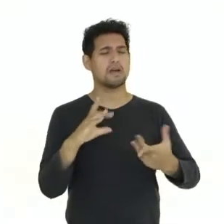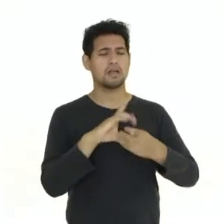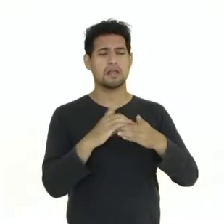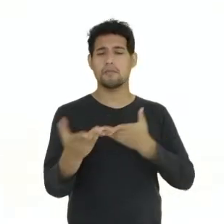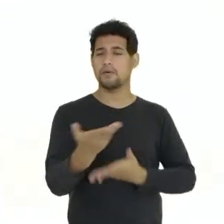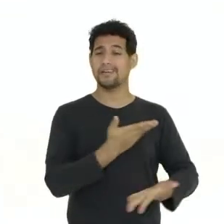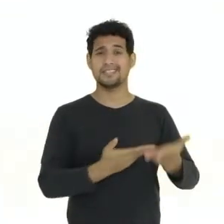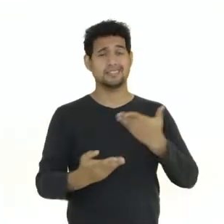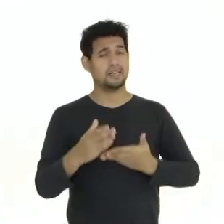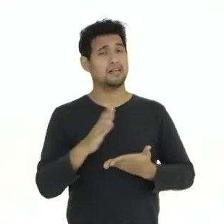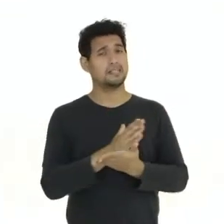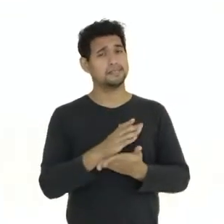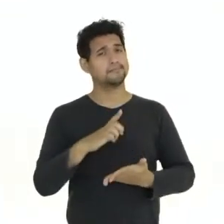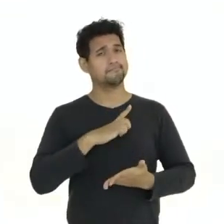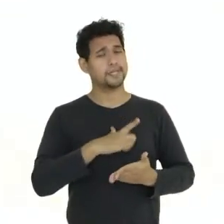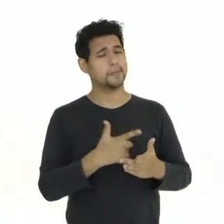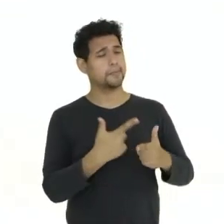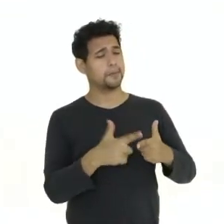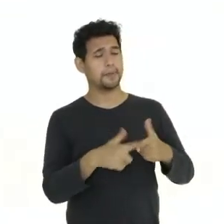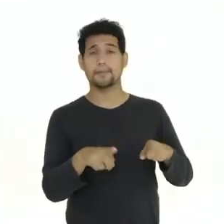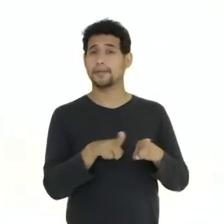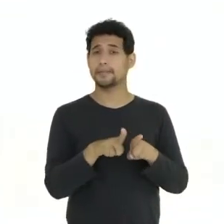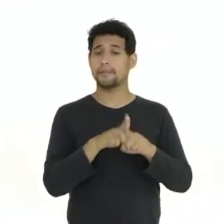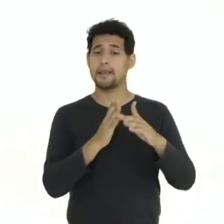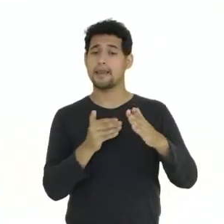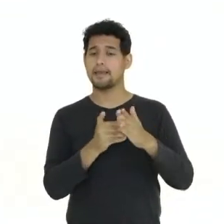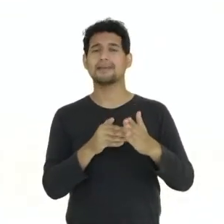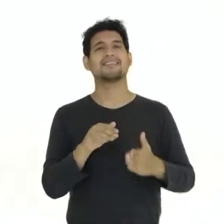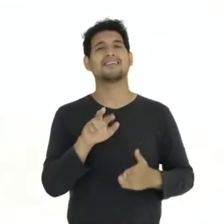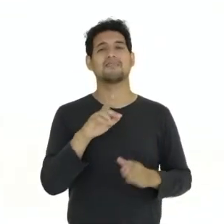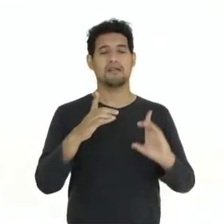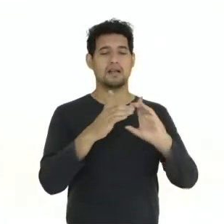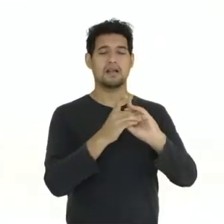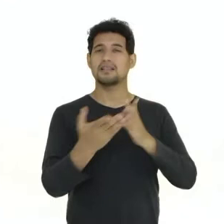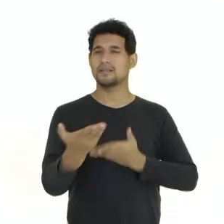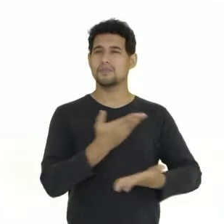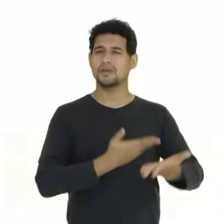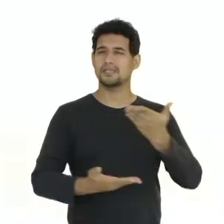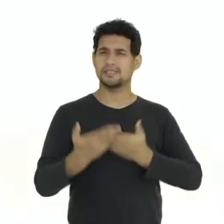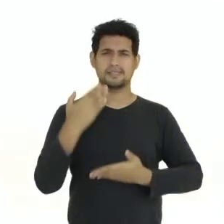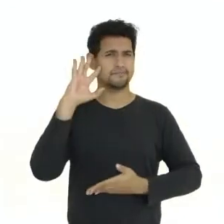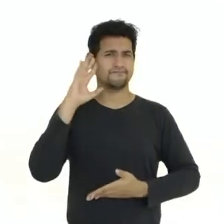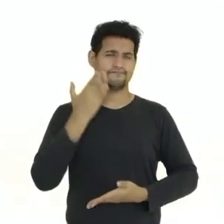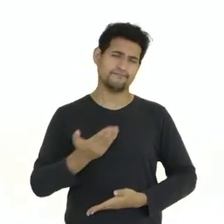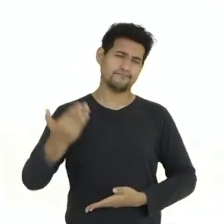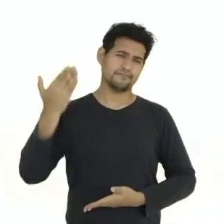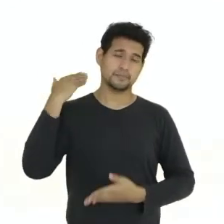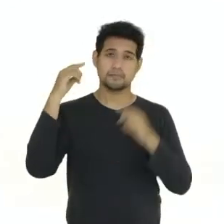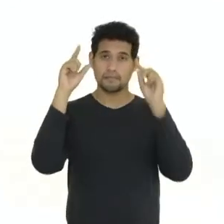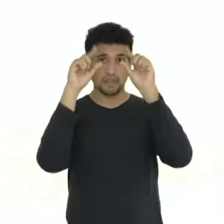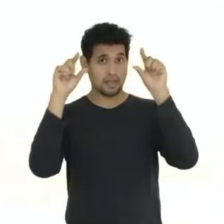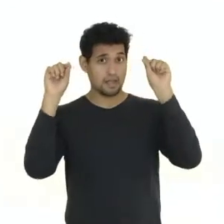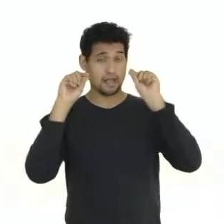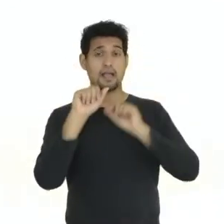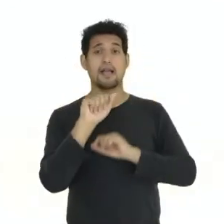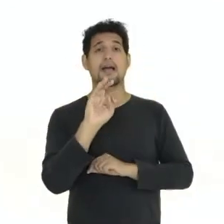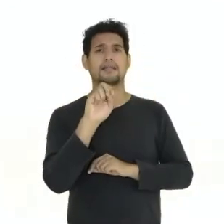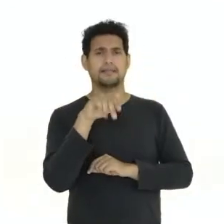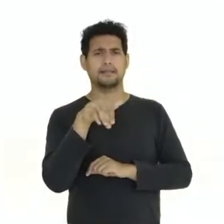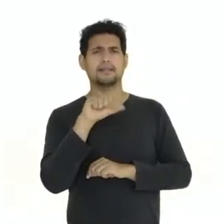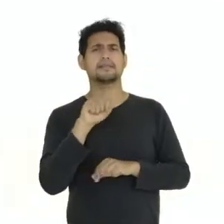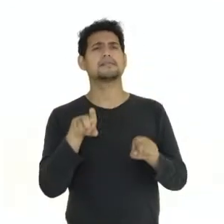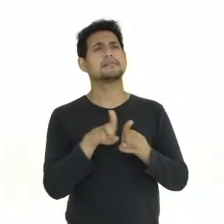apresentar problemas e limites, como era o caso da própria democracia ateniense, ainda assim elas parecem mais justas